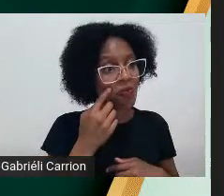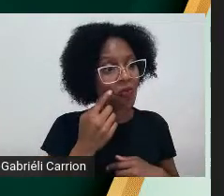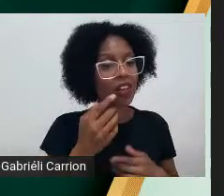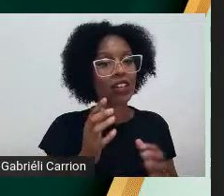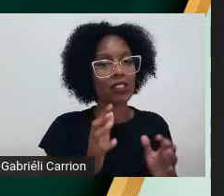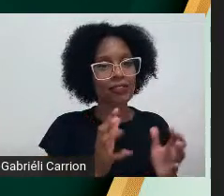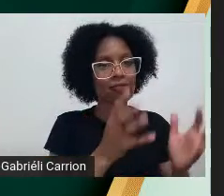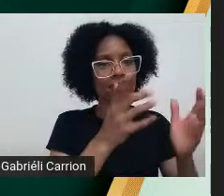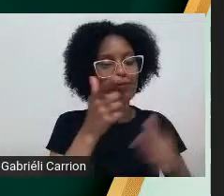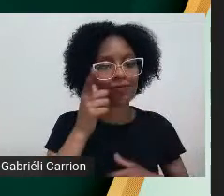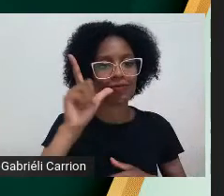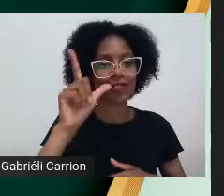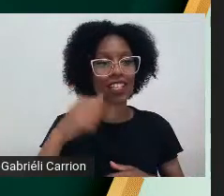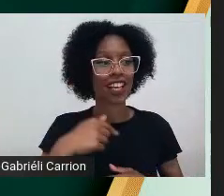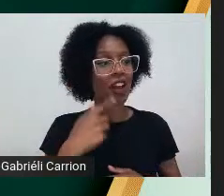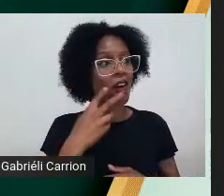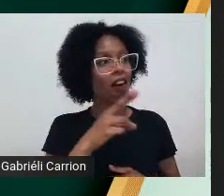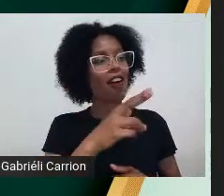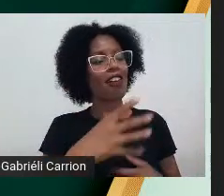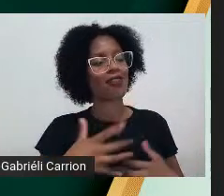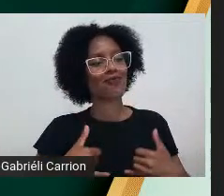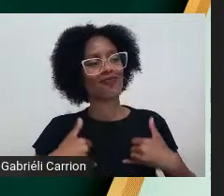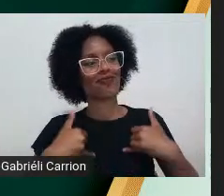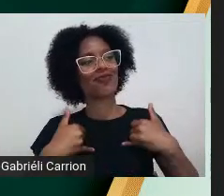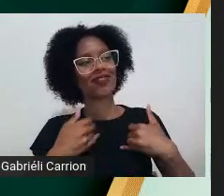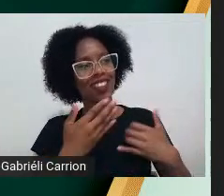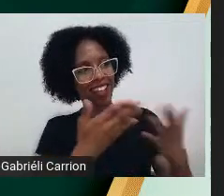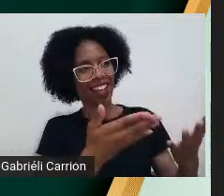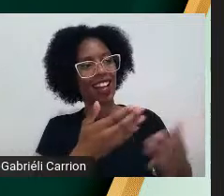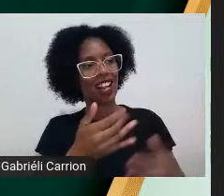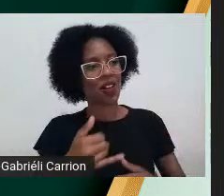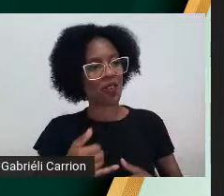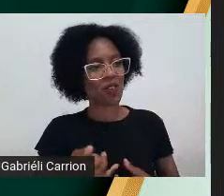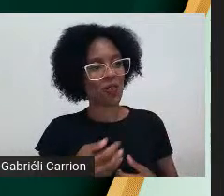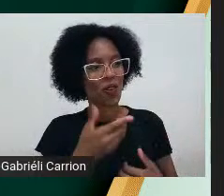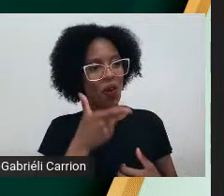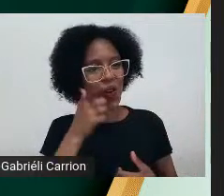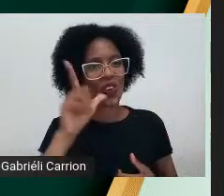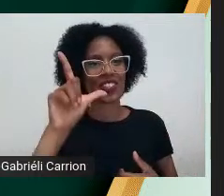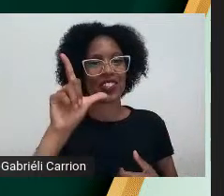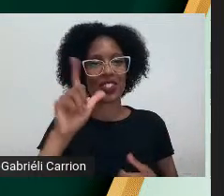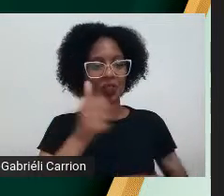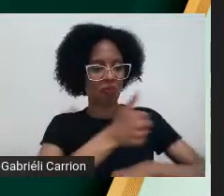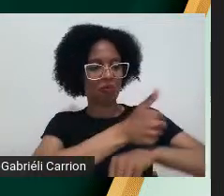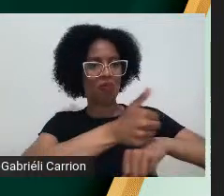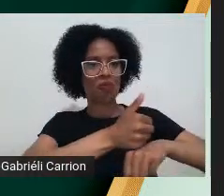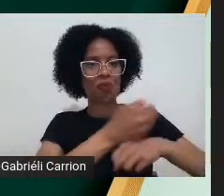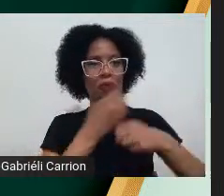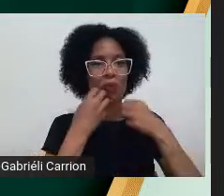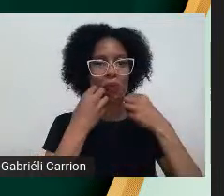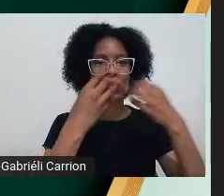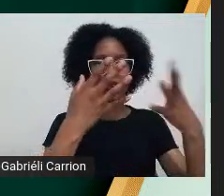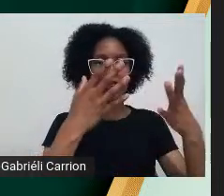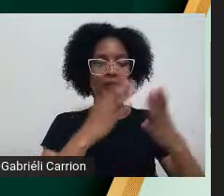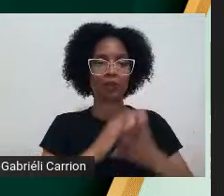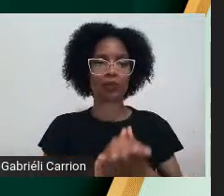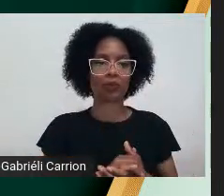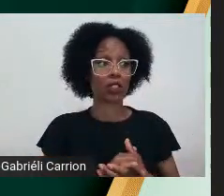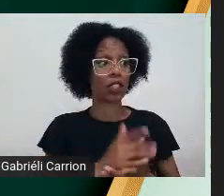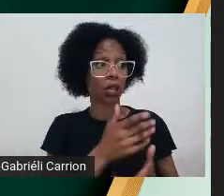frente, possa ter orgulho de dizer eu sou Unipam e, deste orgulho, fazer um bom